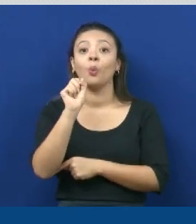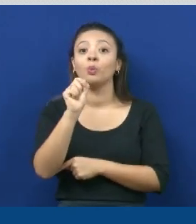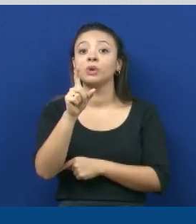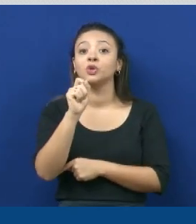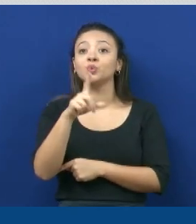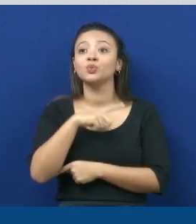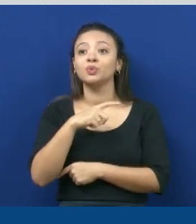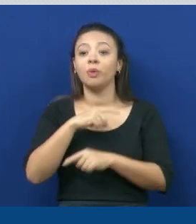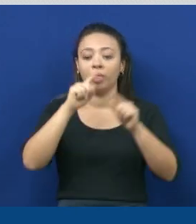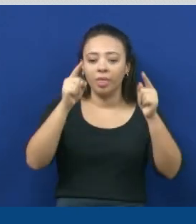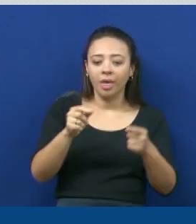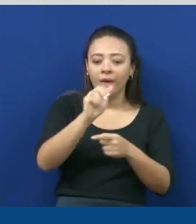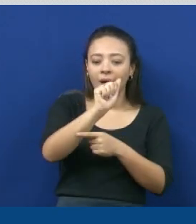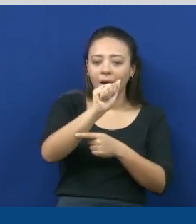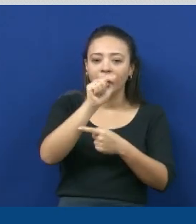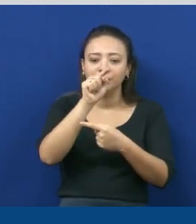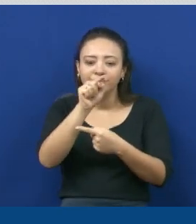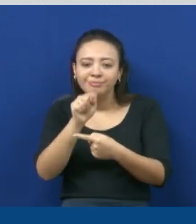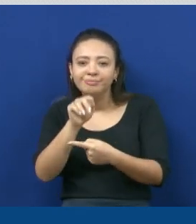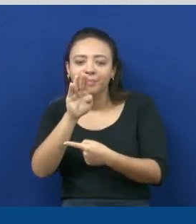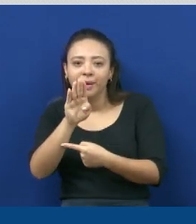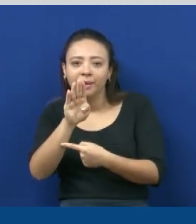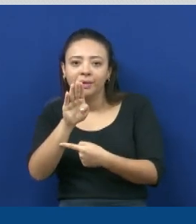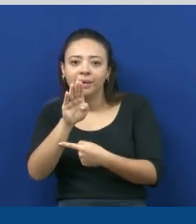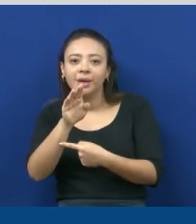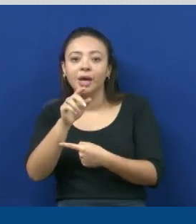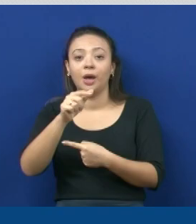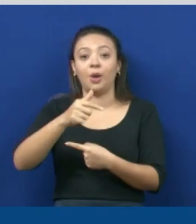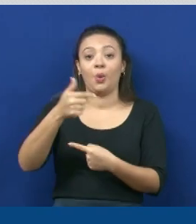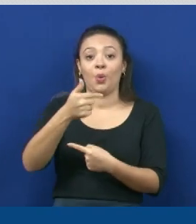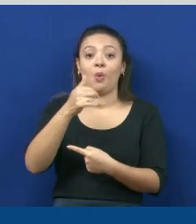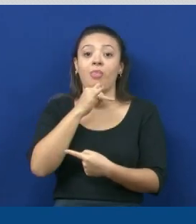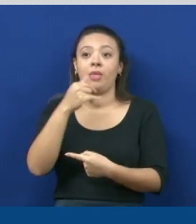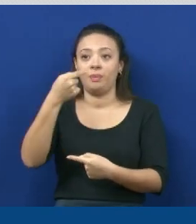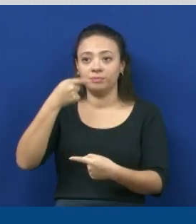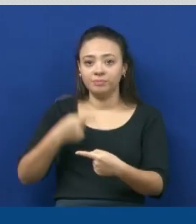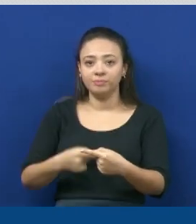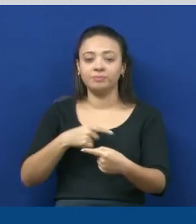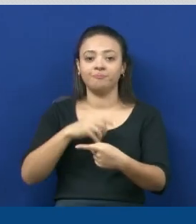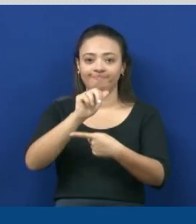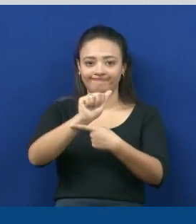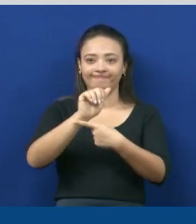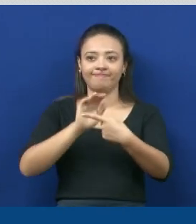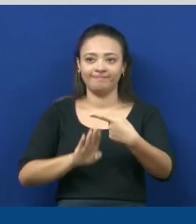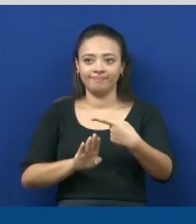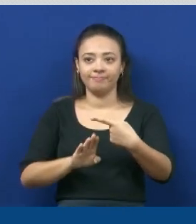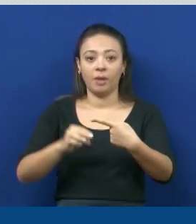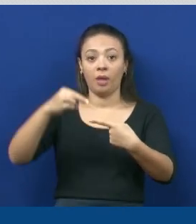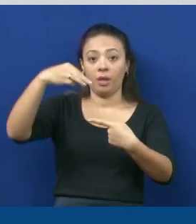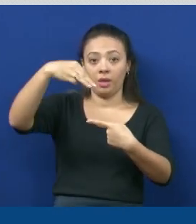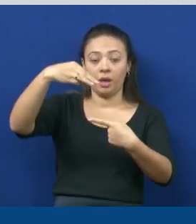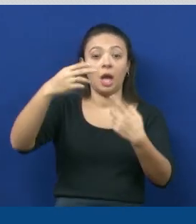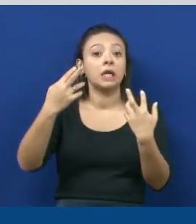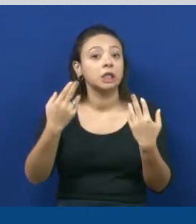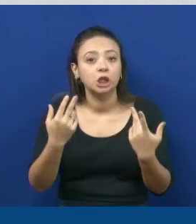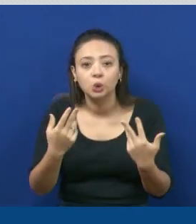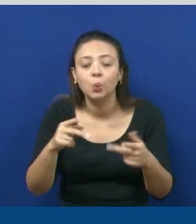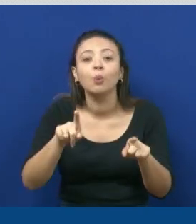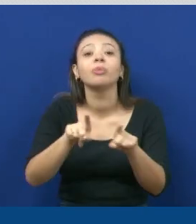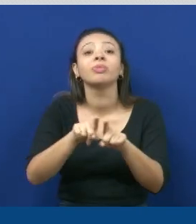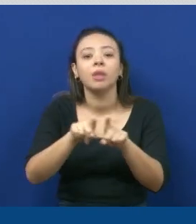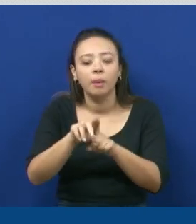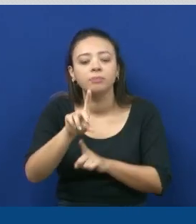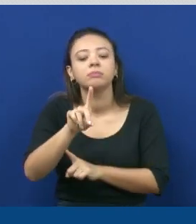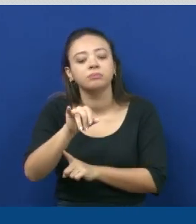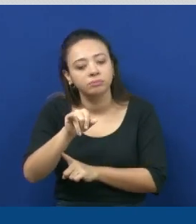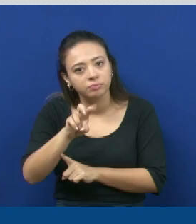a mesma coisa de A dividido por B também elevado a M. Então, a regra se aplica da mesma forma, só que está escrito